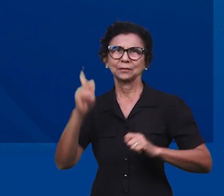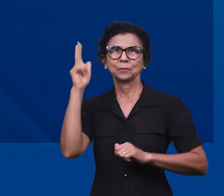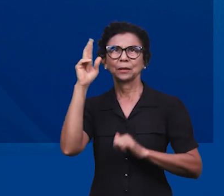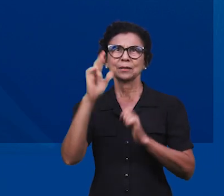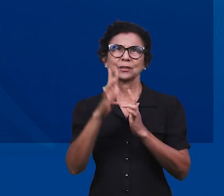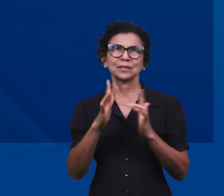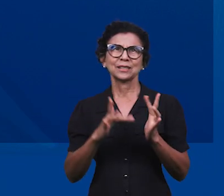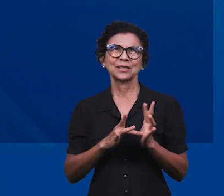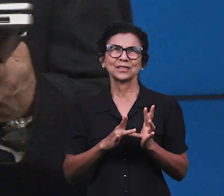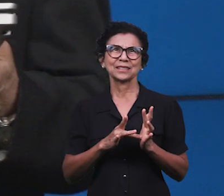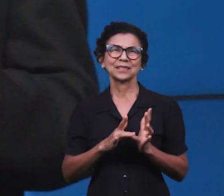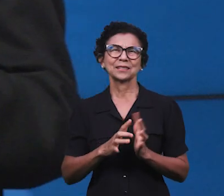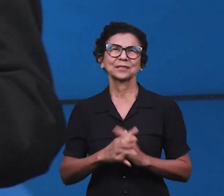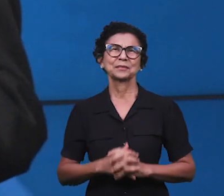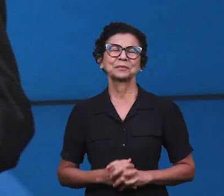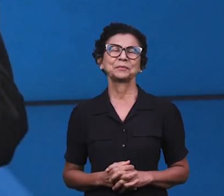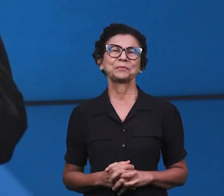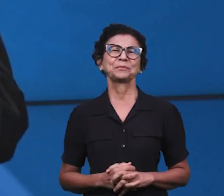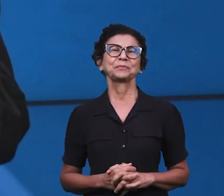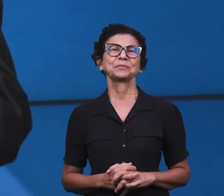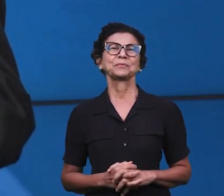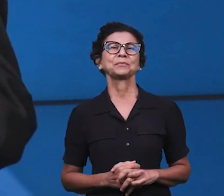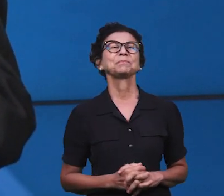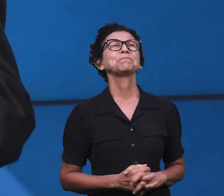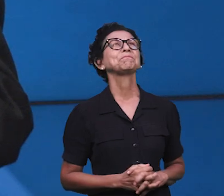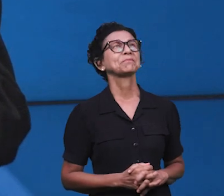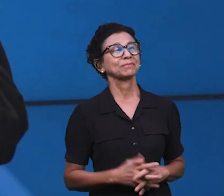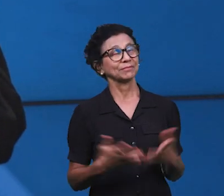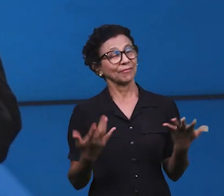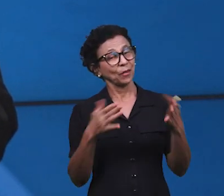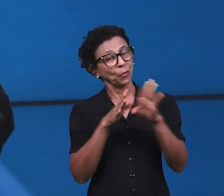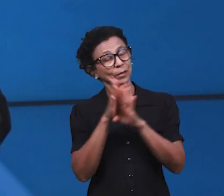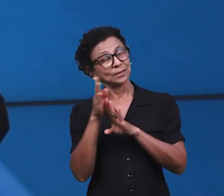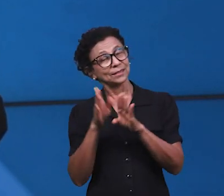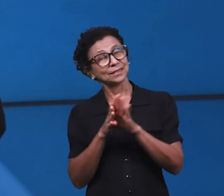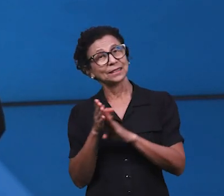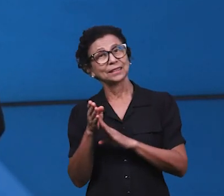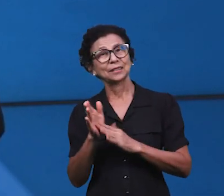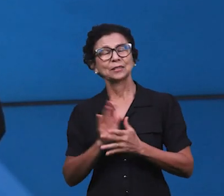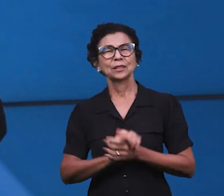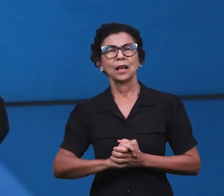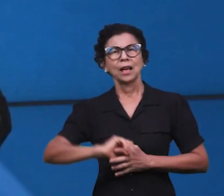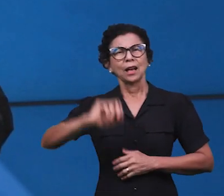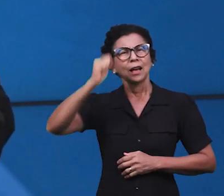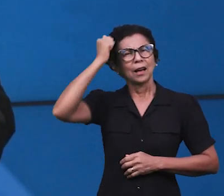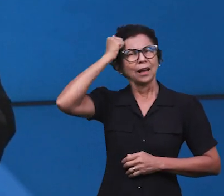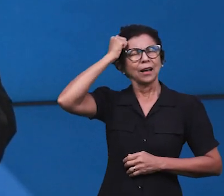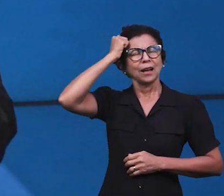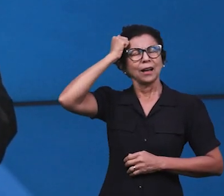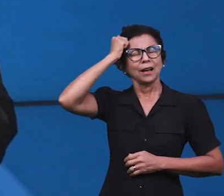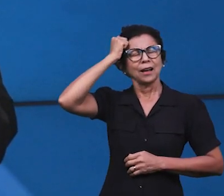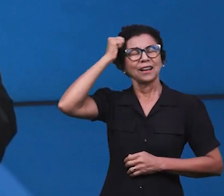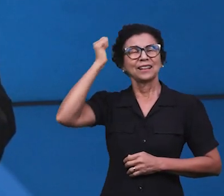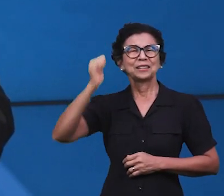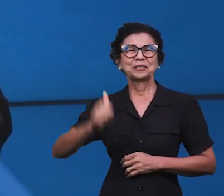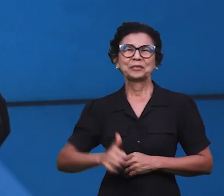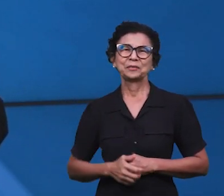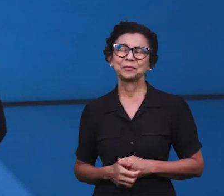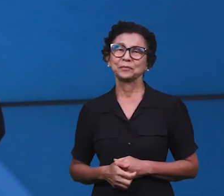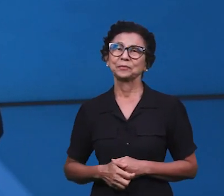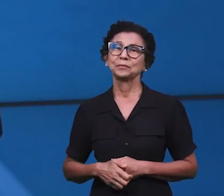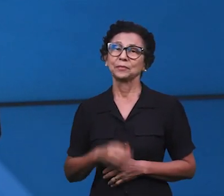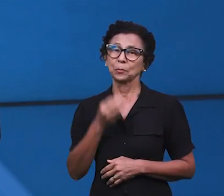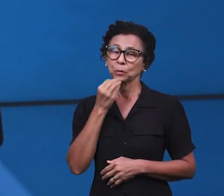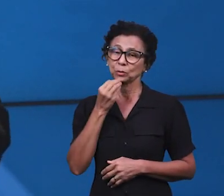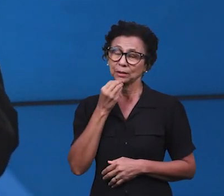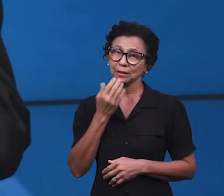Jesus, irmãos. Amém. Amém, irmãs. Esse é o conselho, né? A palavra arrependimento, dei-lhe tempo para que se arrependesse,